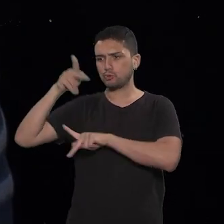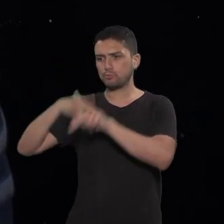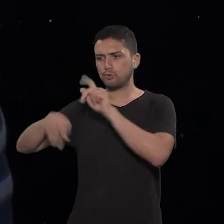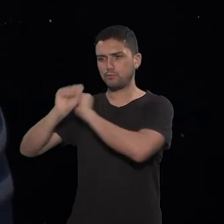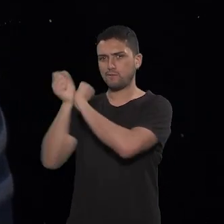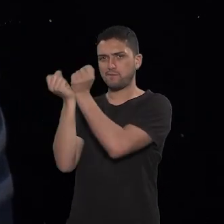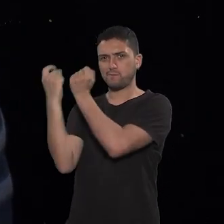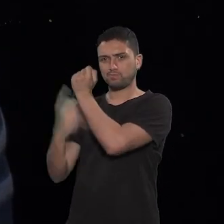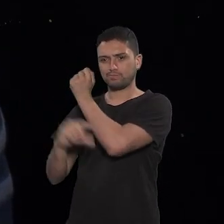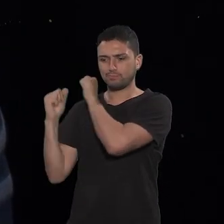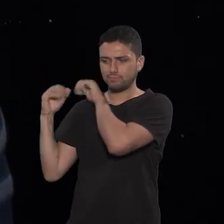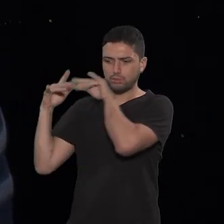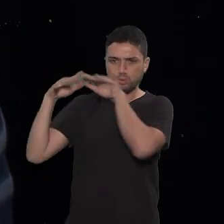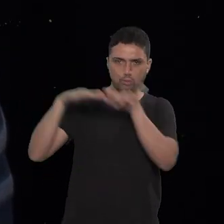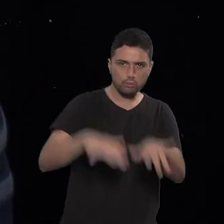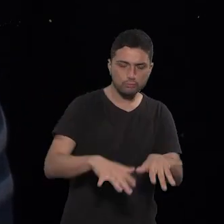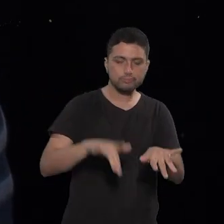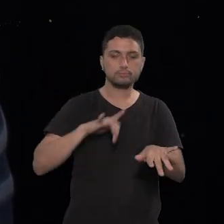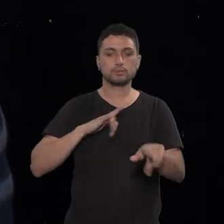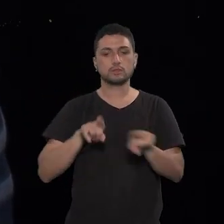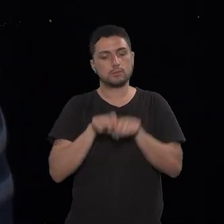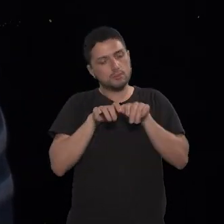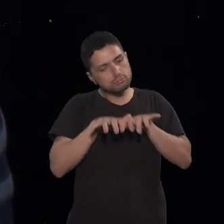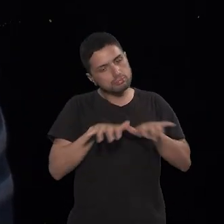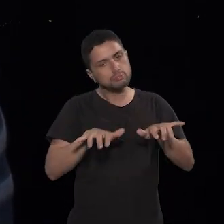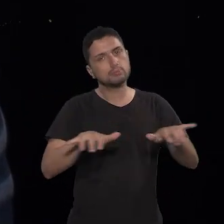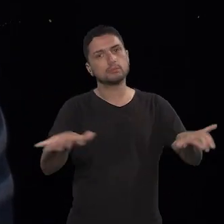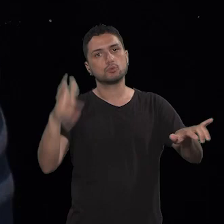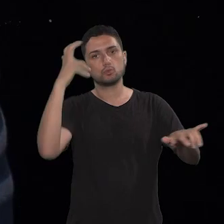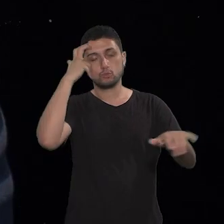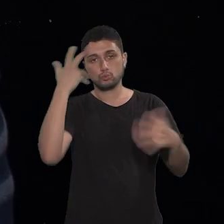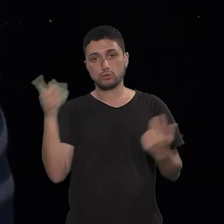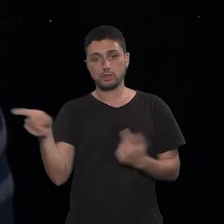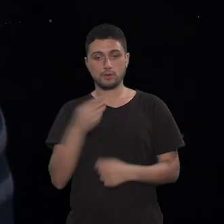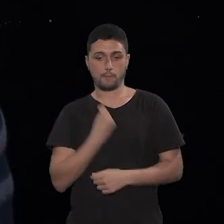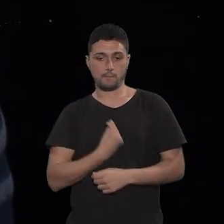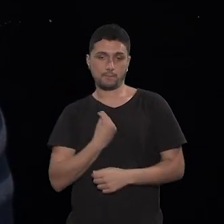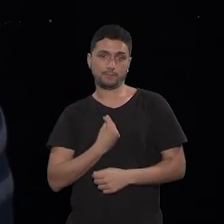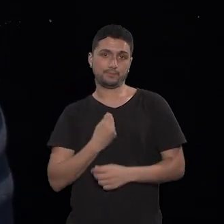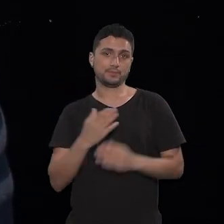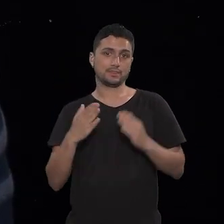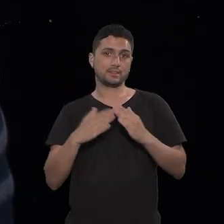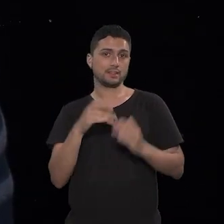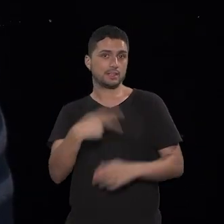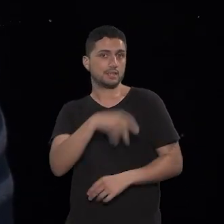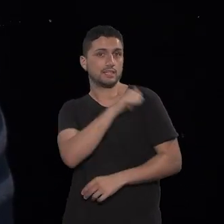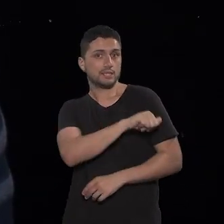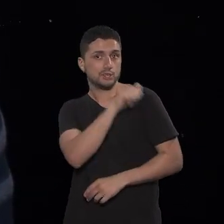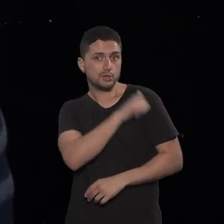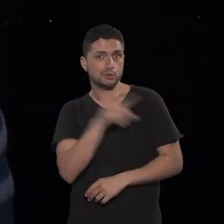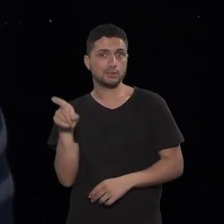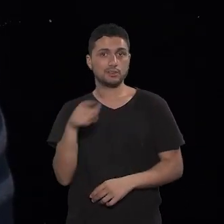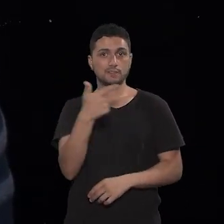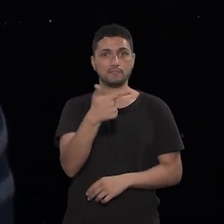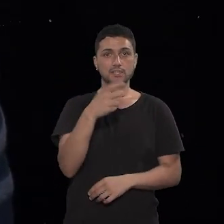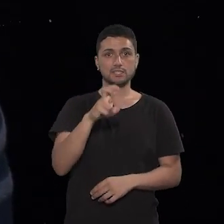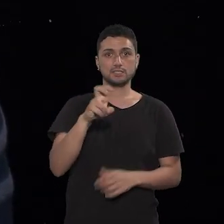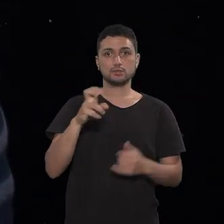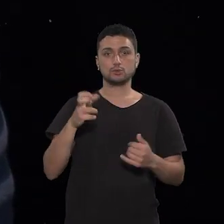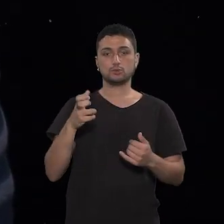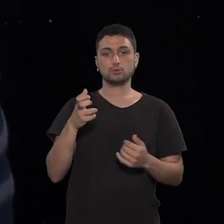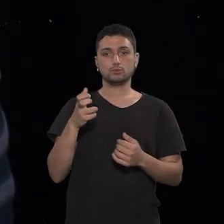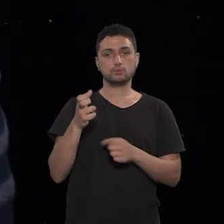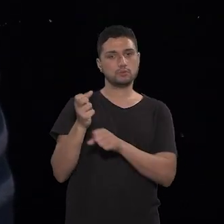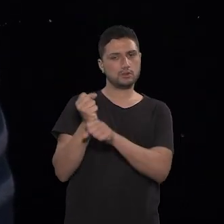destino de muitos negros escravizados e onde a cultura africana foi semeada nos Pampas. Atualmente morando no Rio de Janeiro,